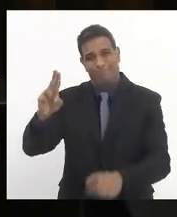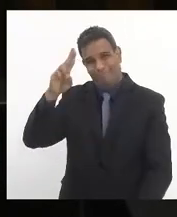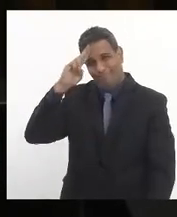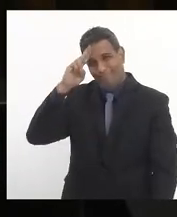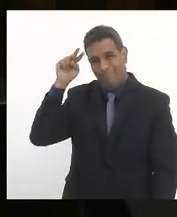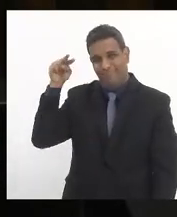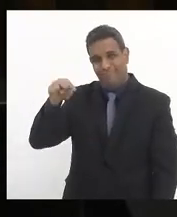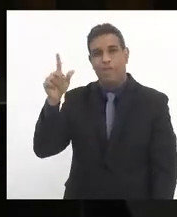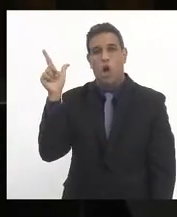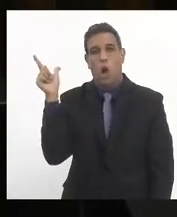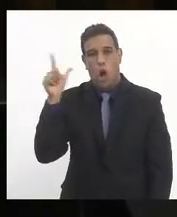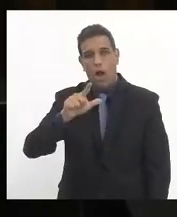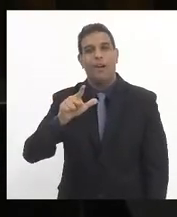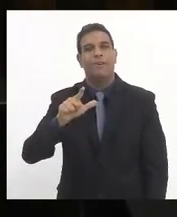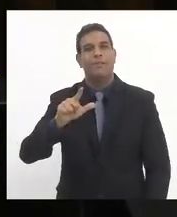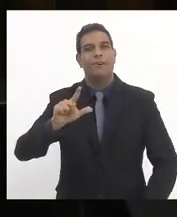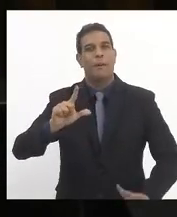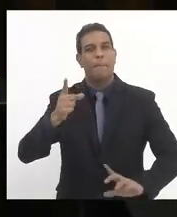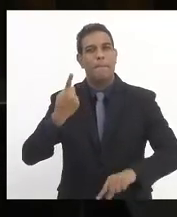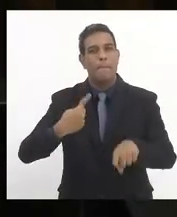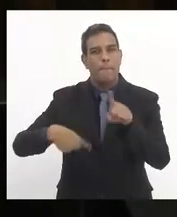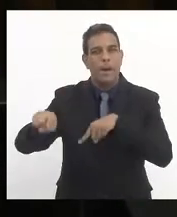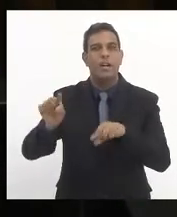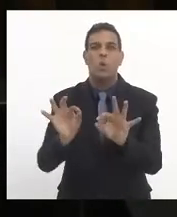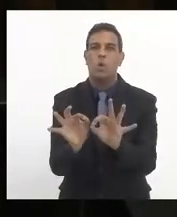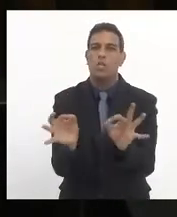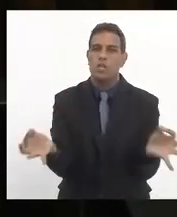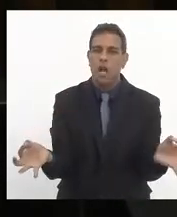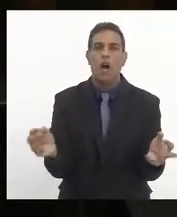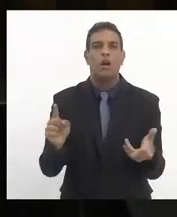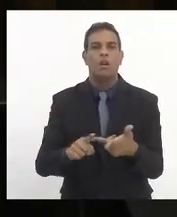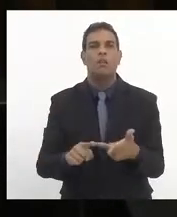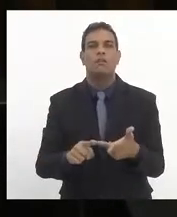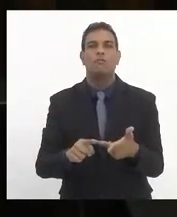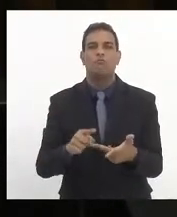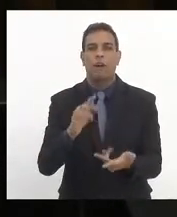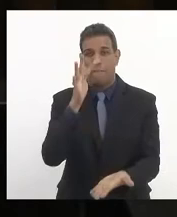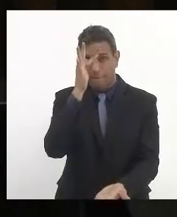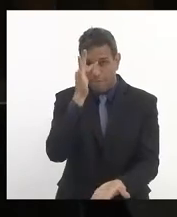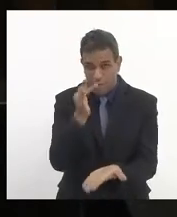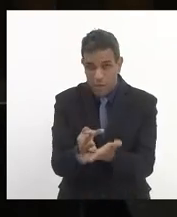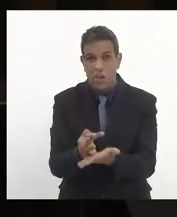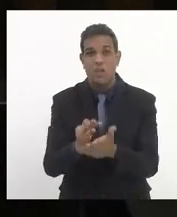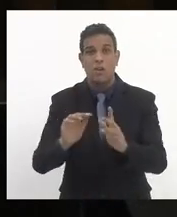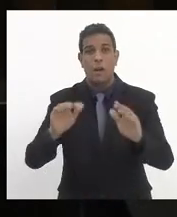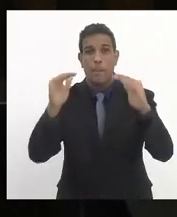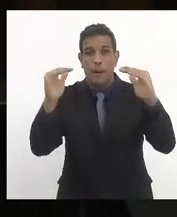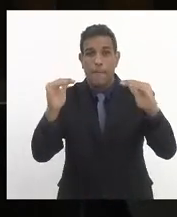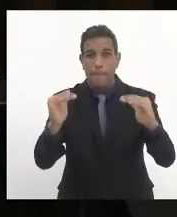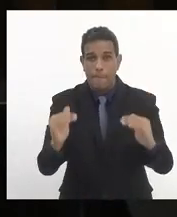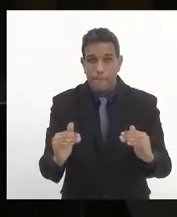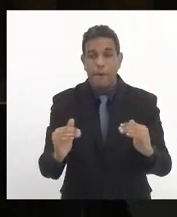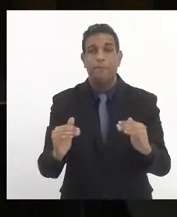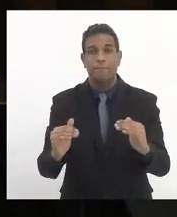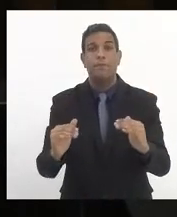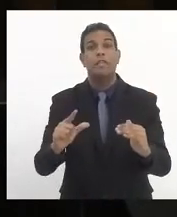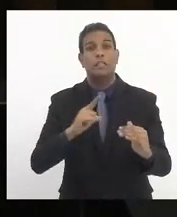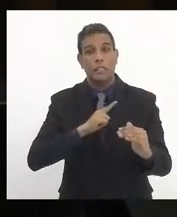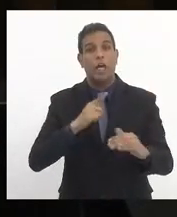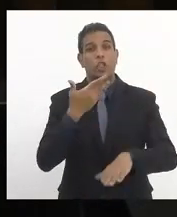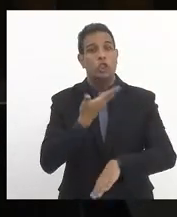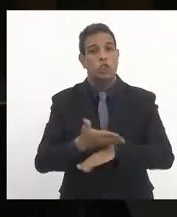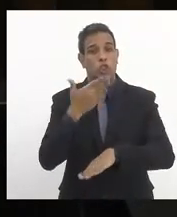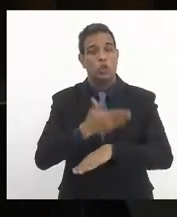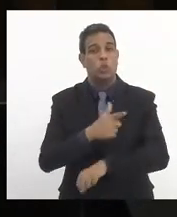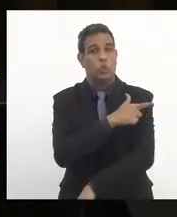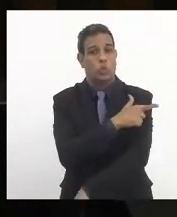é forjado, forjado com humildade, com lealdade, com hierarquia, com disciplina